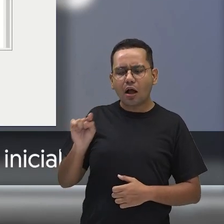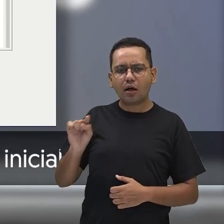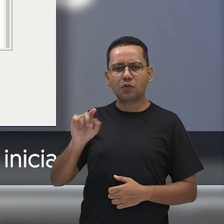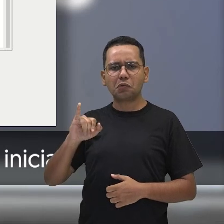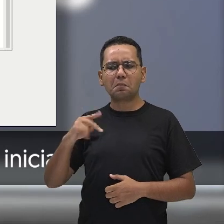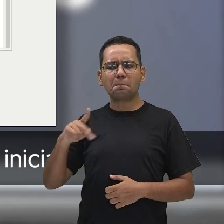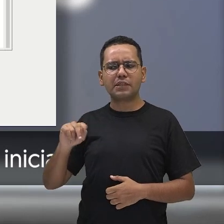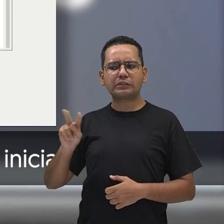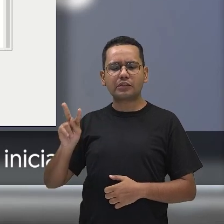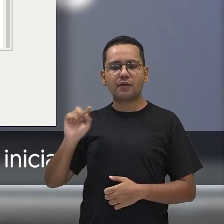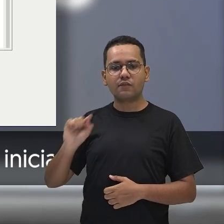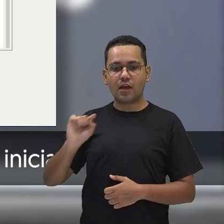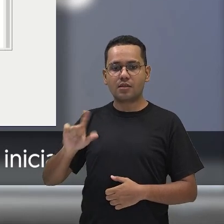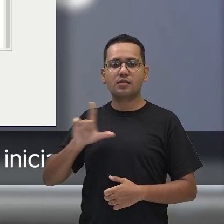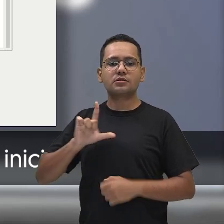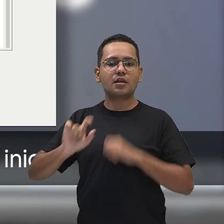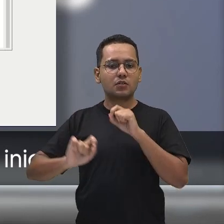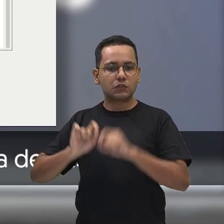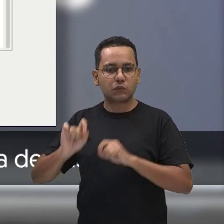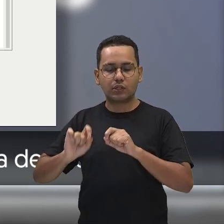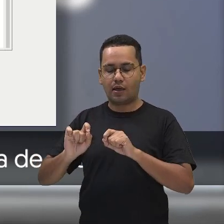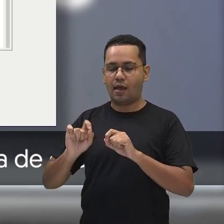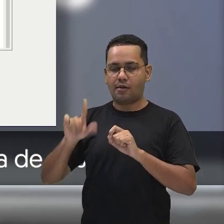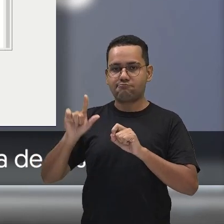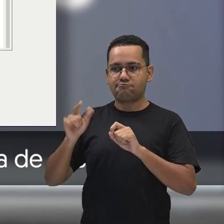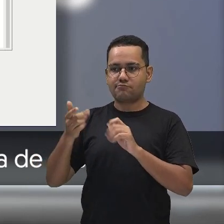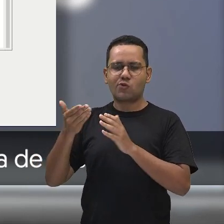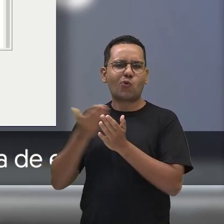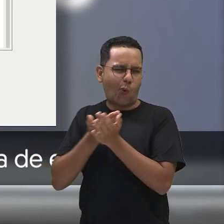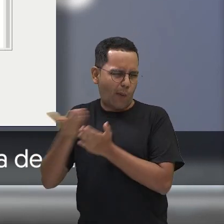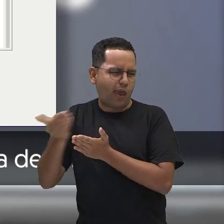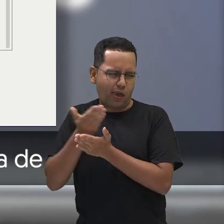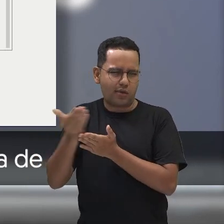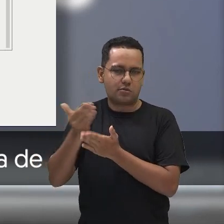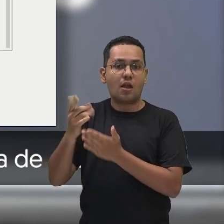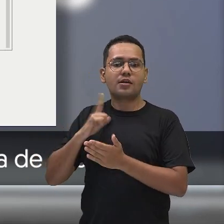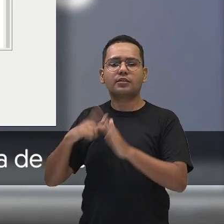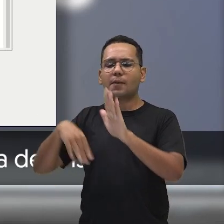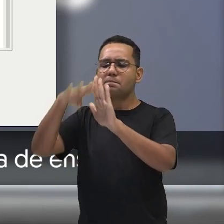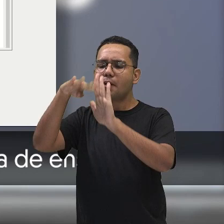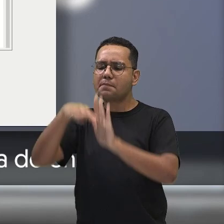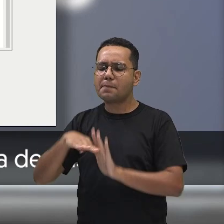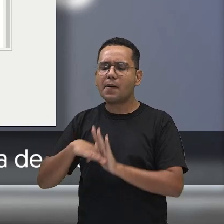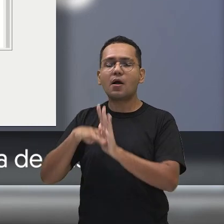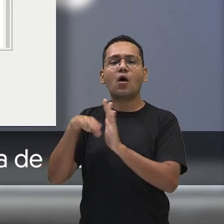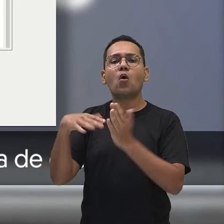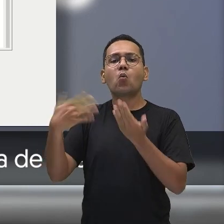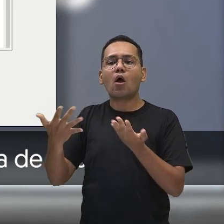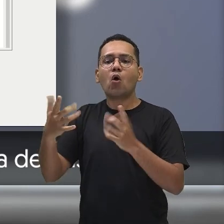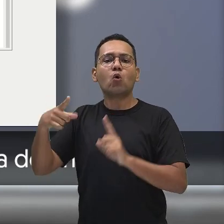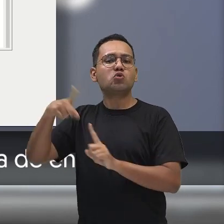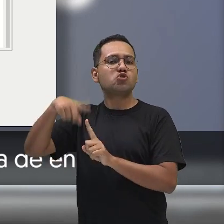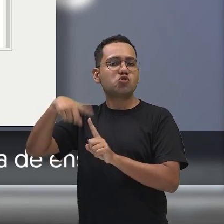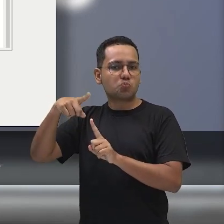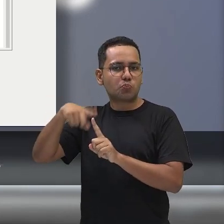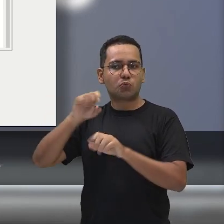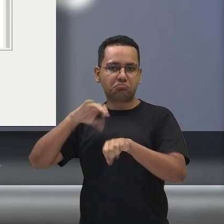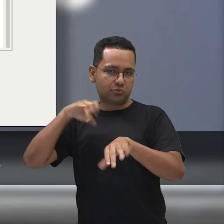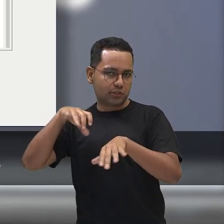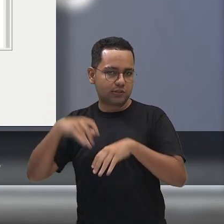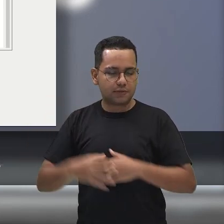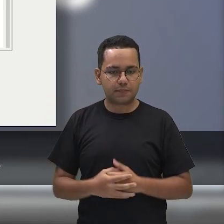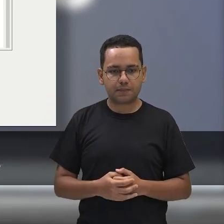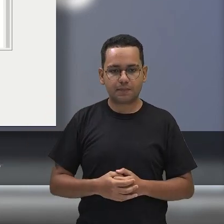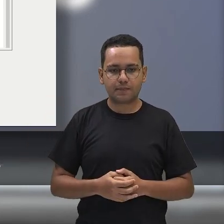será redirecionado à página inicial, que contém os canais disponíveis de acordo com cada etapa de ensino, englobando